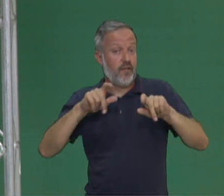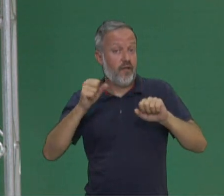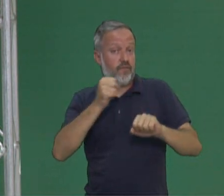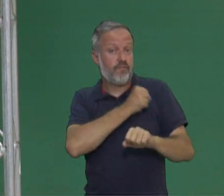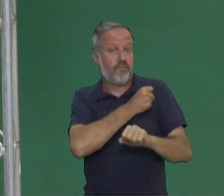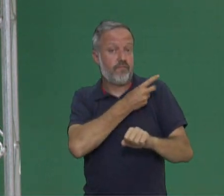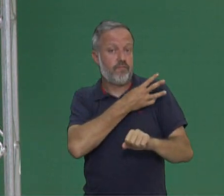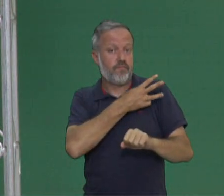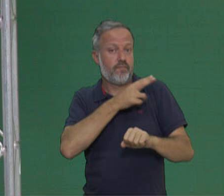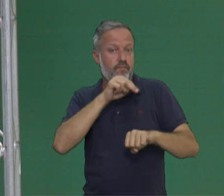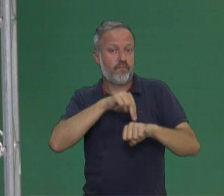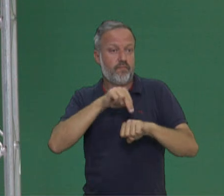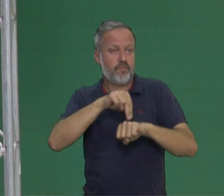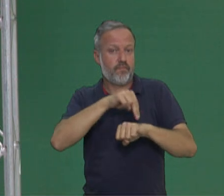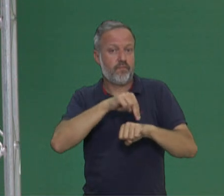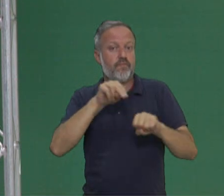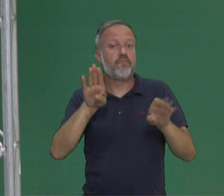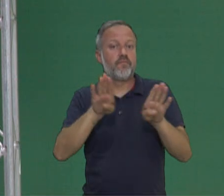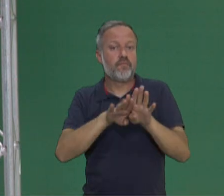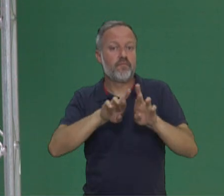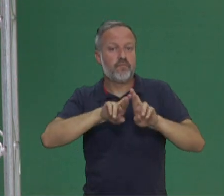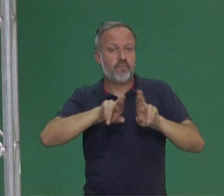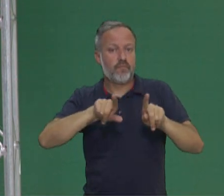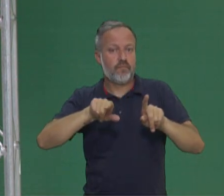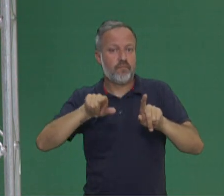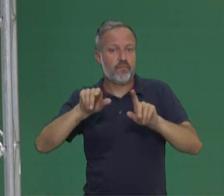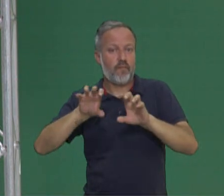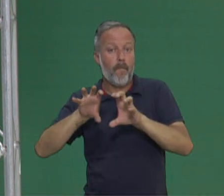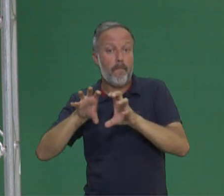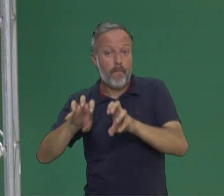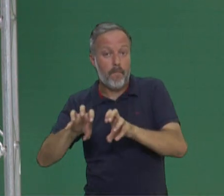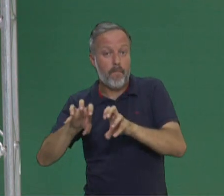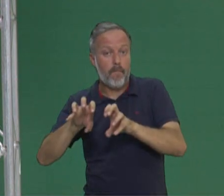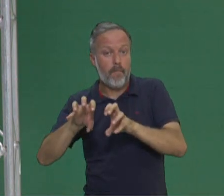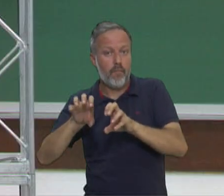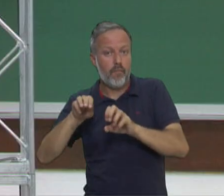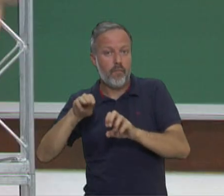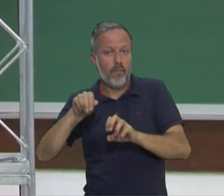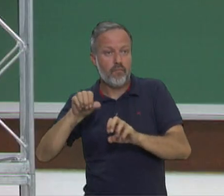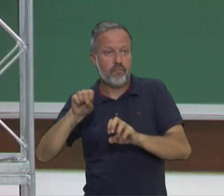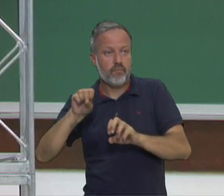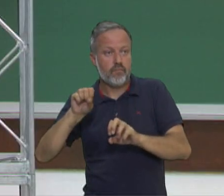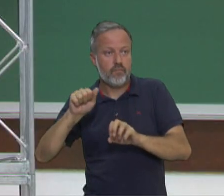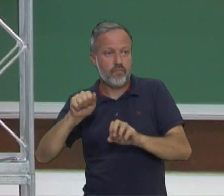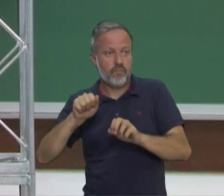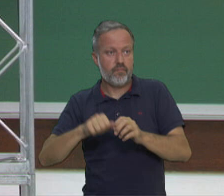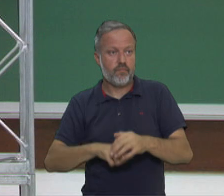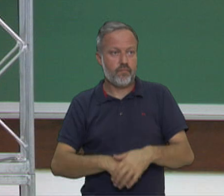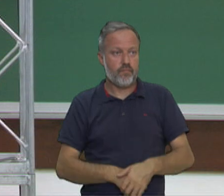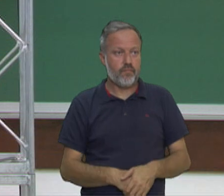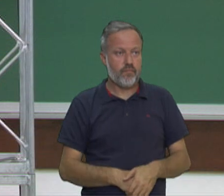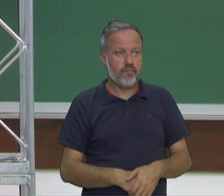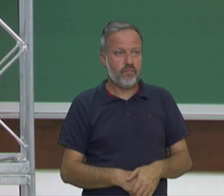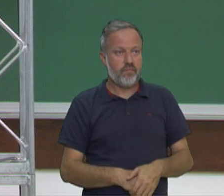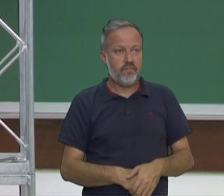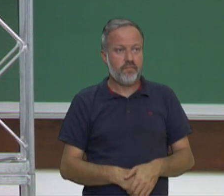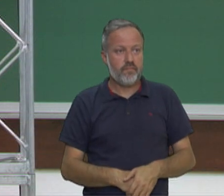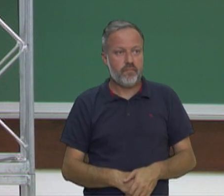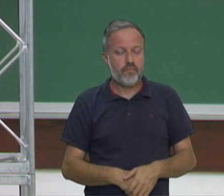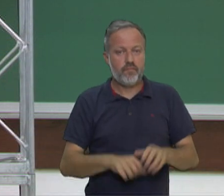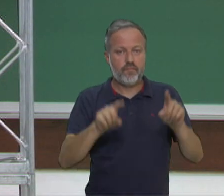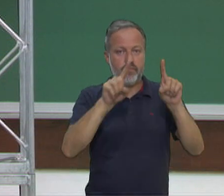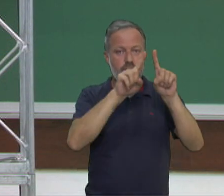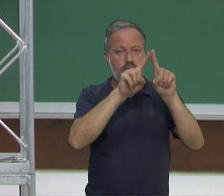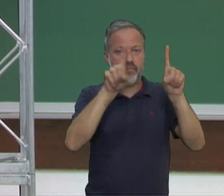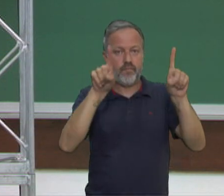hidrogênio. Número atômico 1, número atômico 1, número atômico 1, correto? Maravilha. Número de massa, pode ser 1, 2 ou